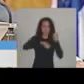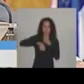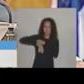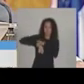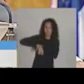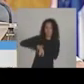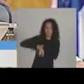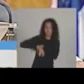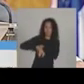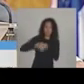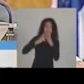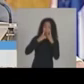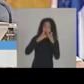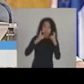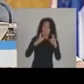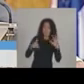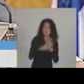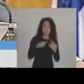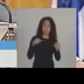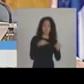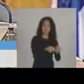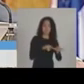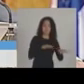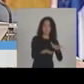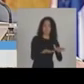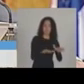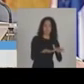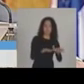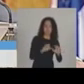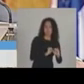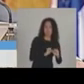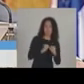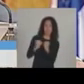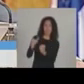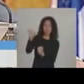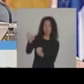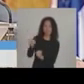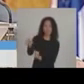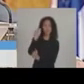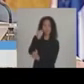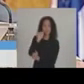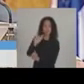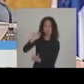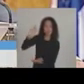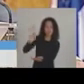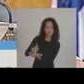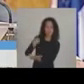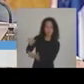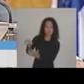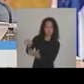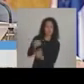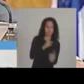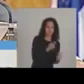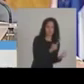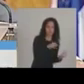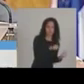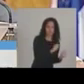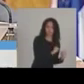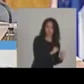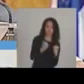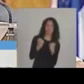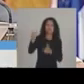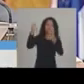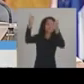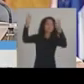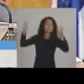deles é mas quando é para defender realmente a mulher que é ofendida era para ter um carnaval